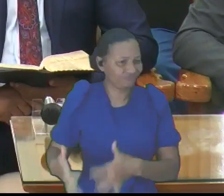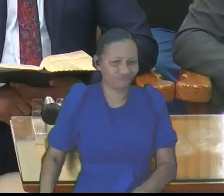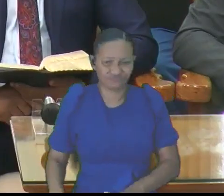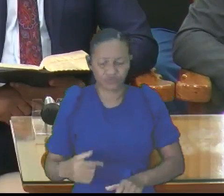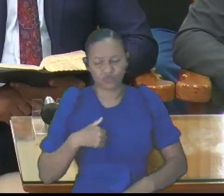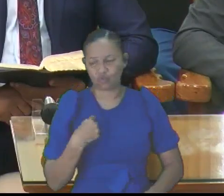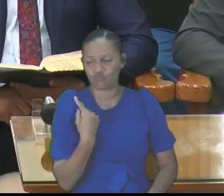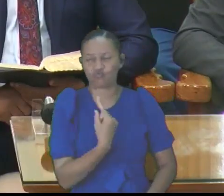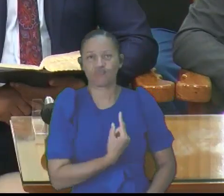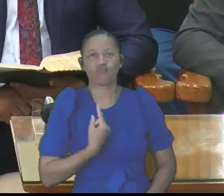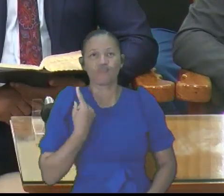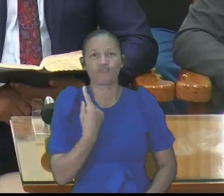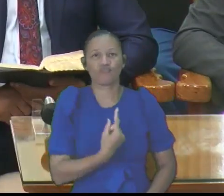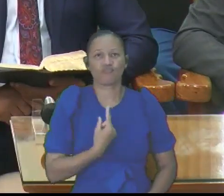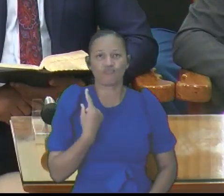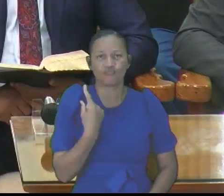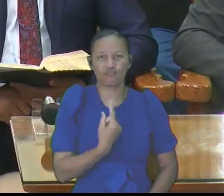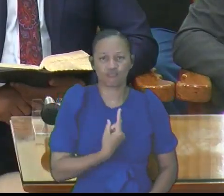ninguém.